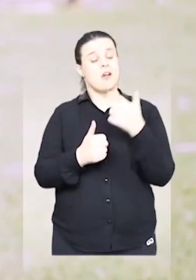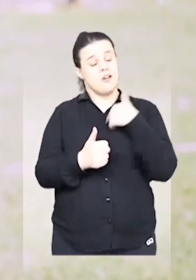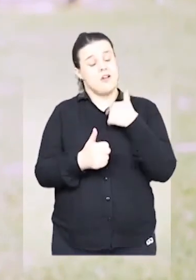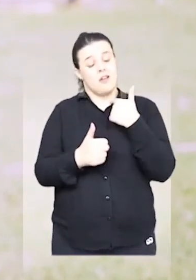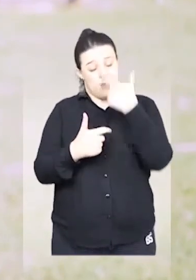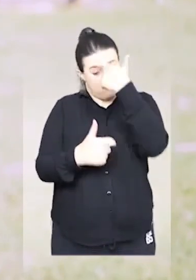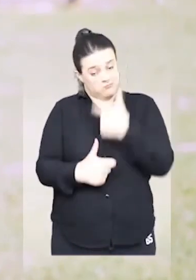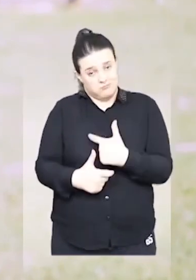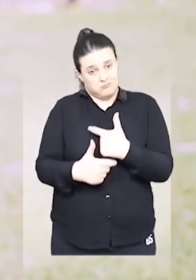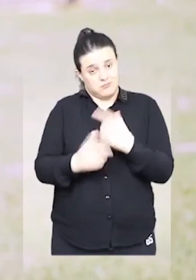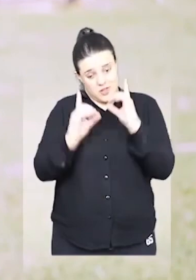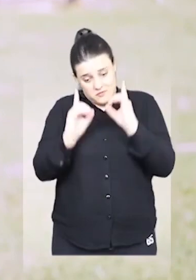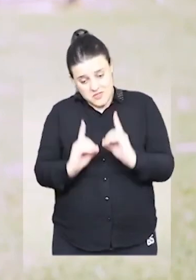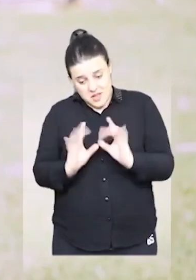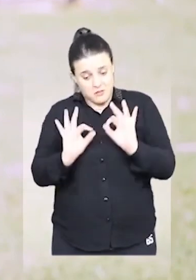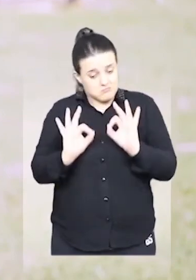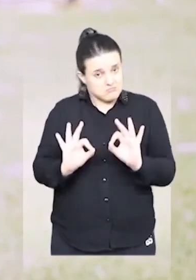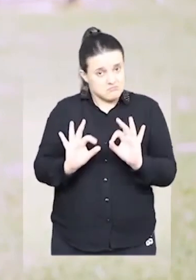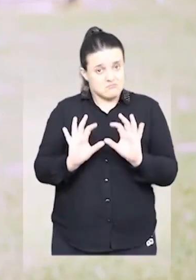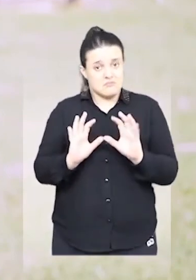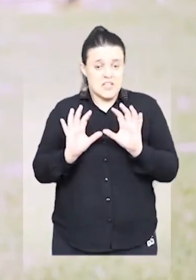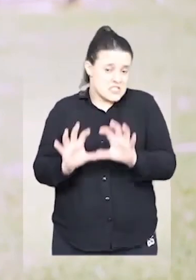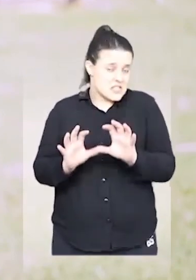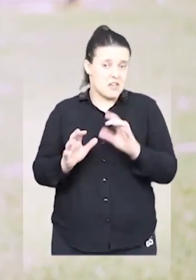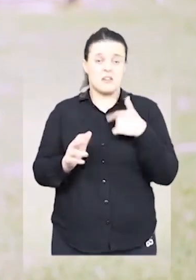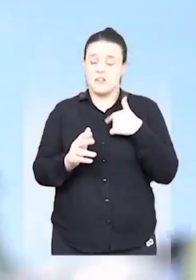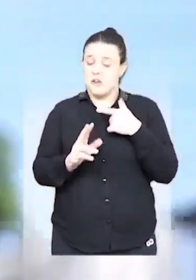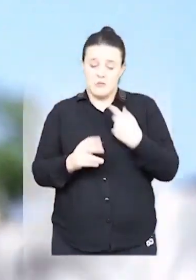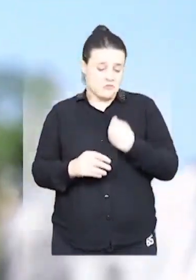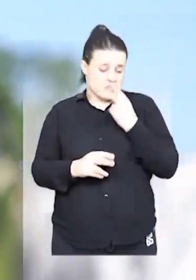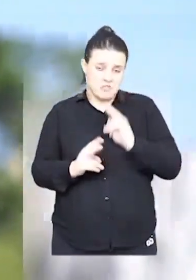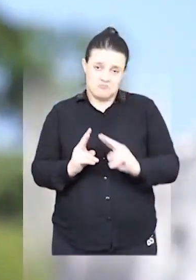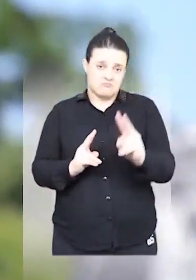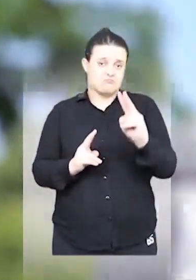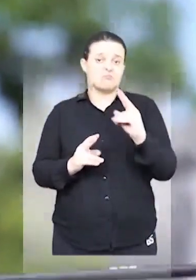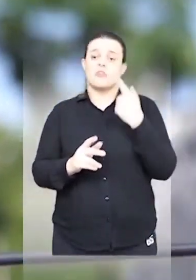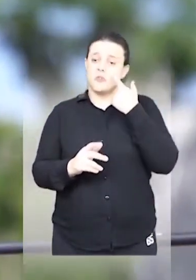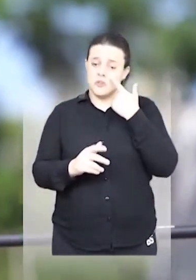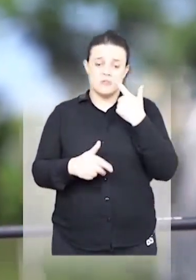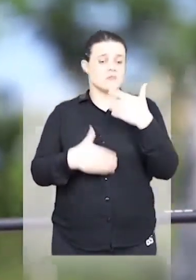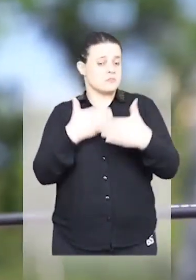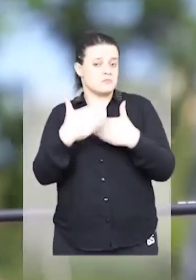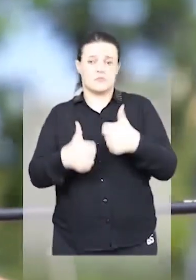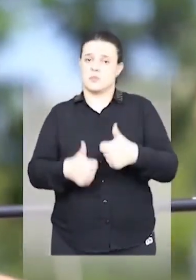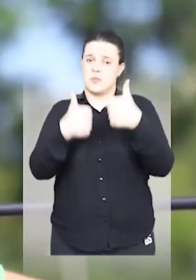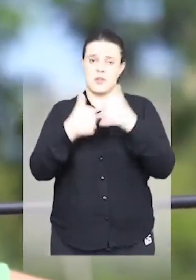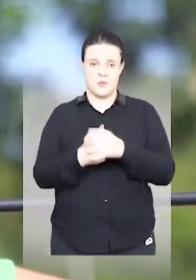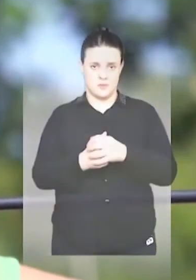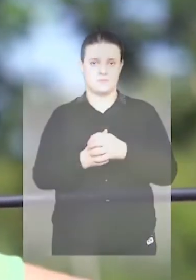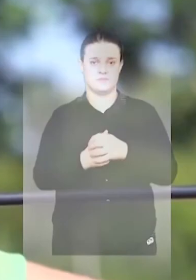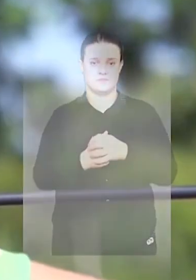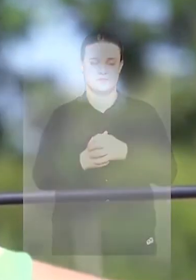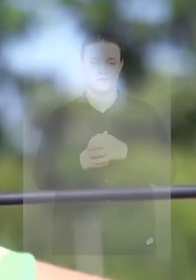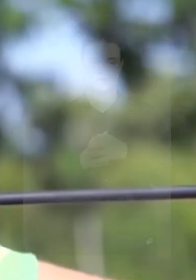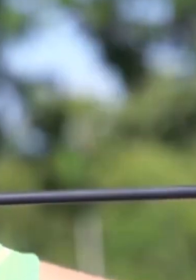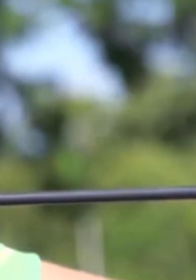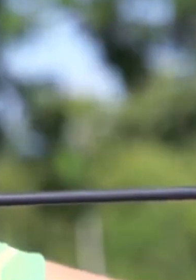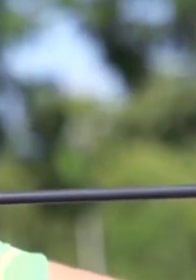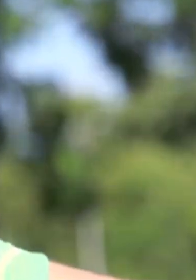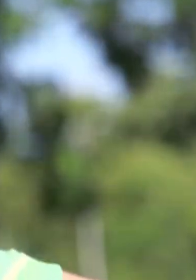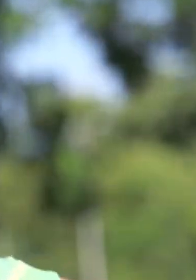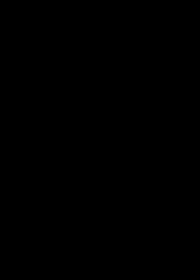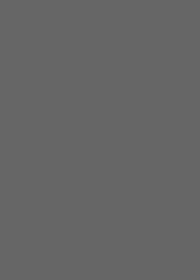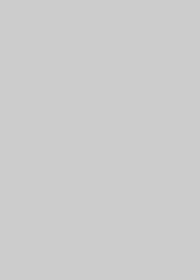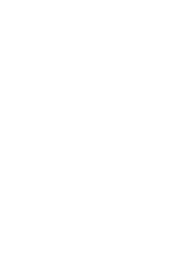qualquer condição. Essa é a minha condição, é assim que eu levo a minha vida e eu vou tentar levar ela da melhor forma